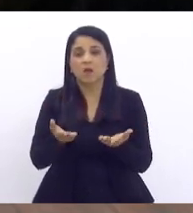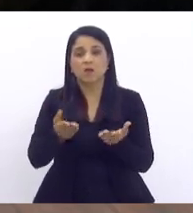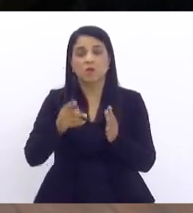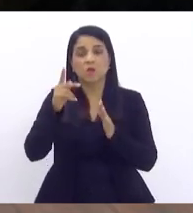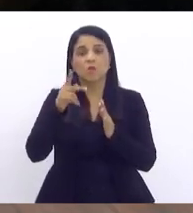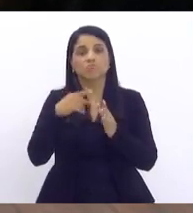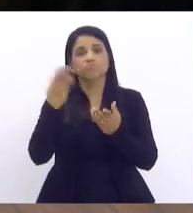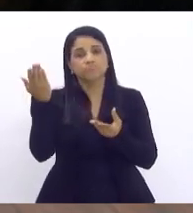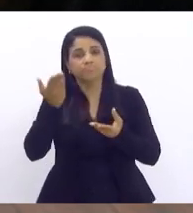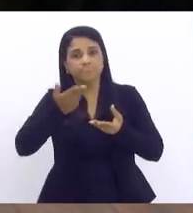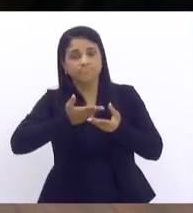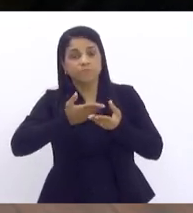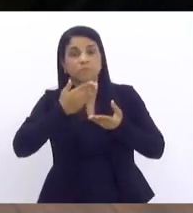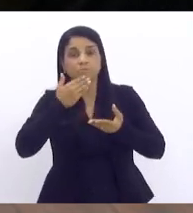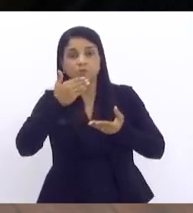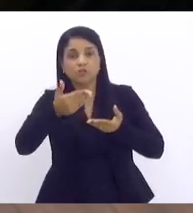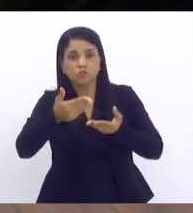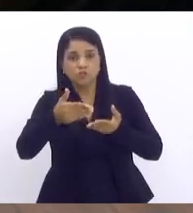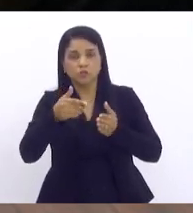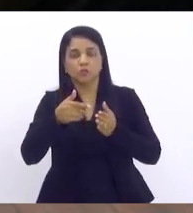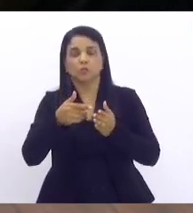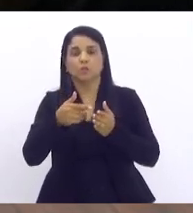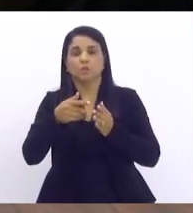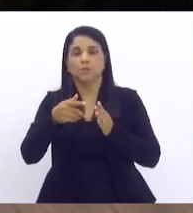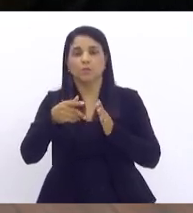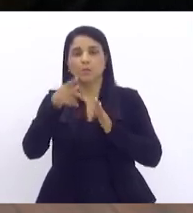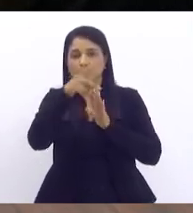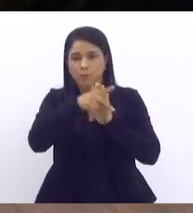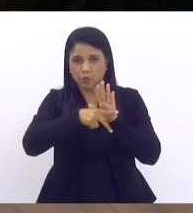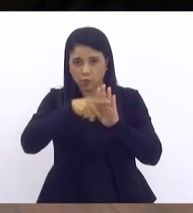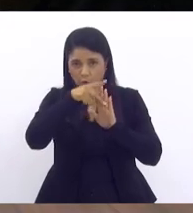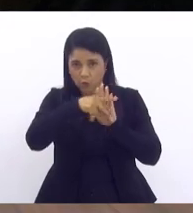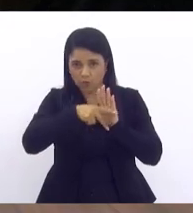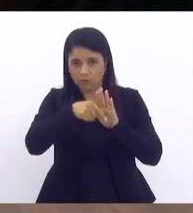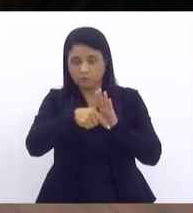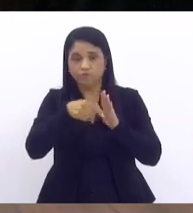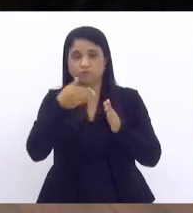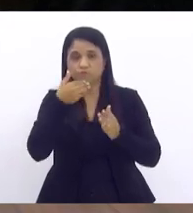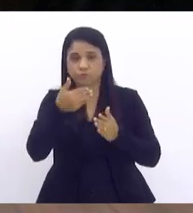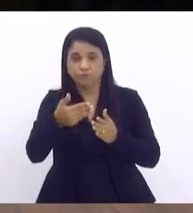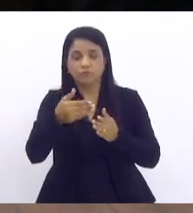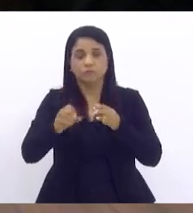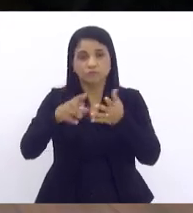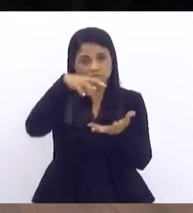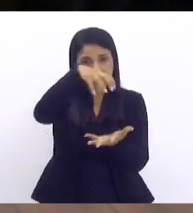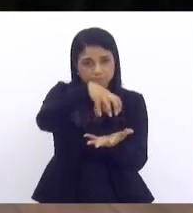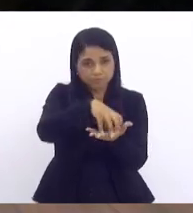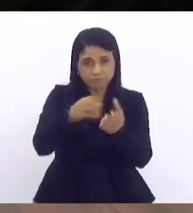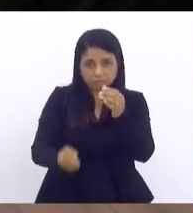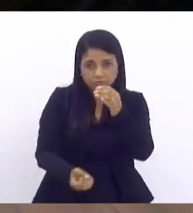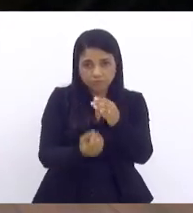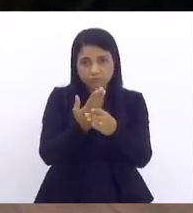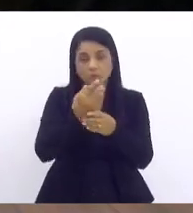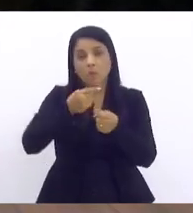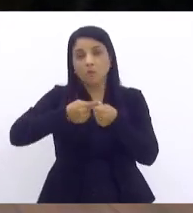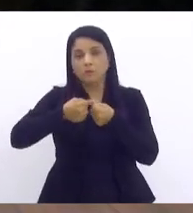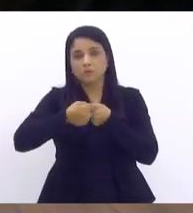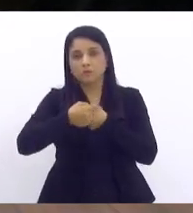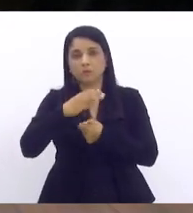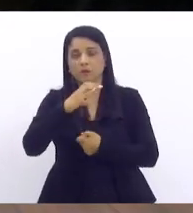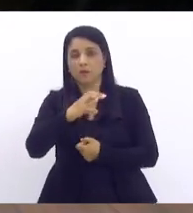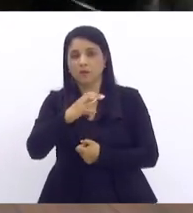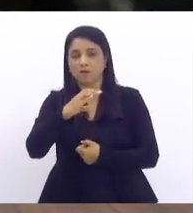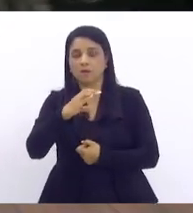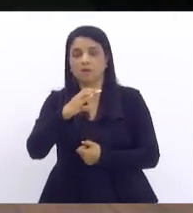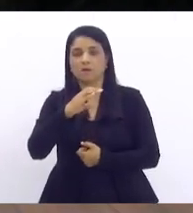protocolei um pedido parecido para a instalação de uma DECRADE no município de Campos dos